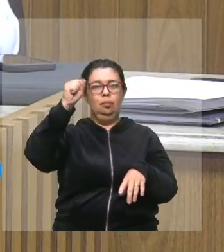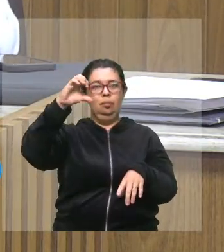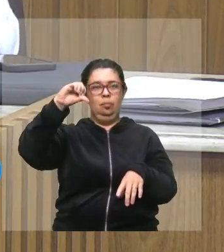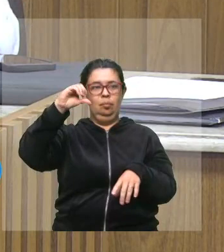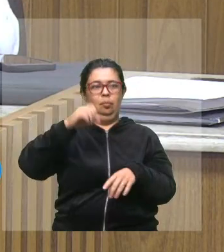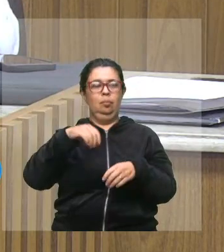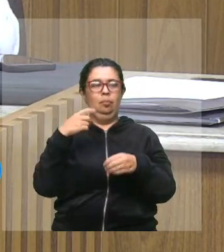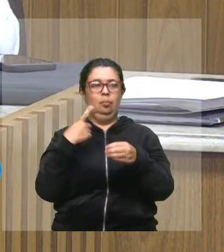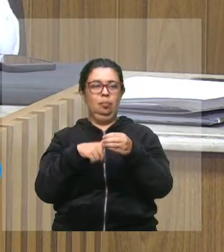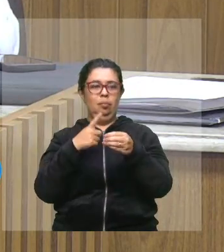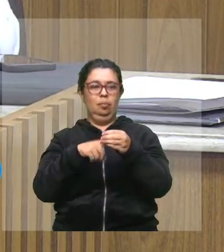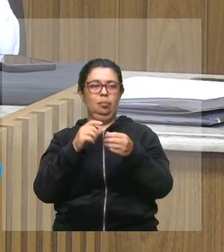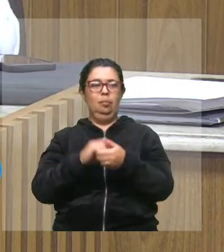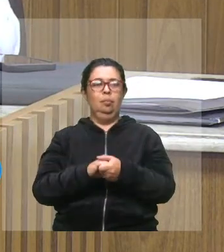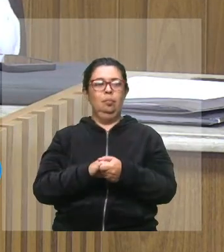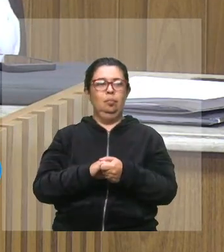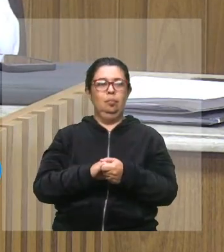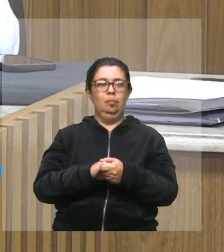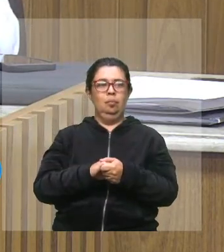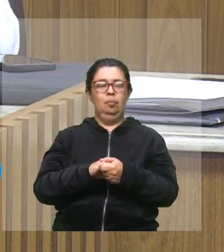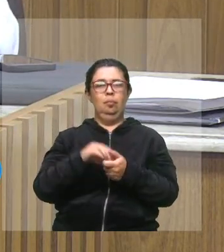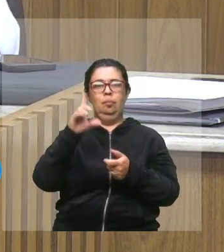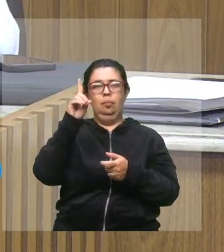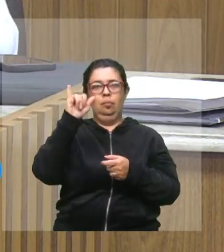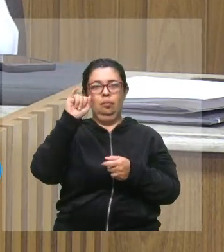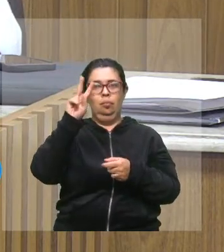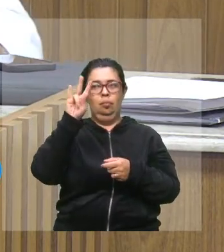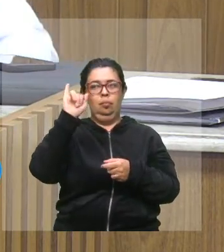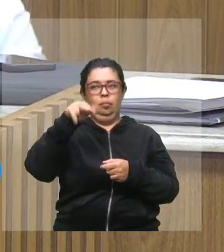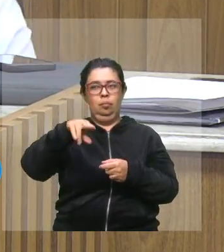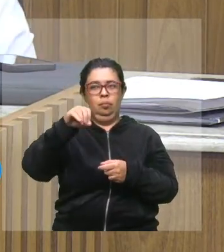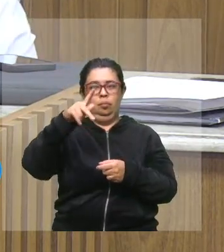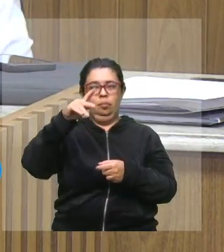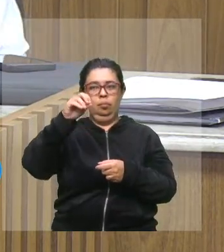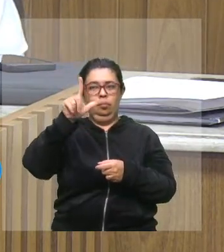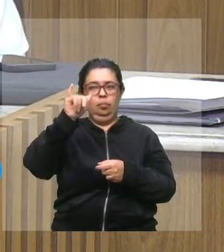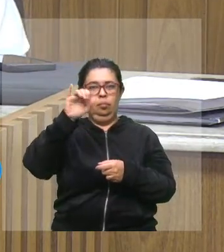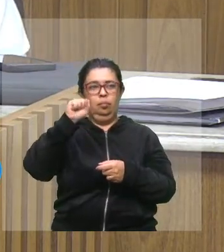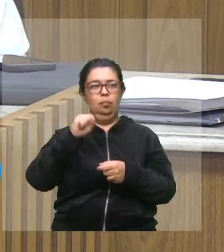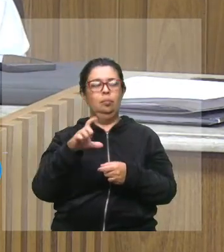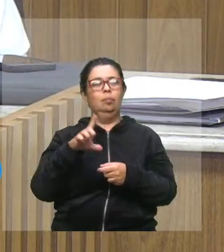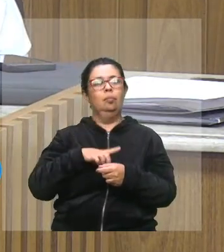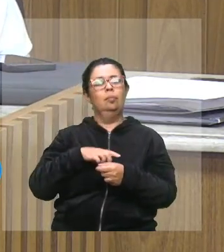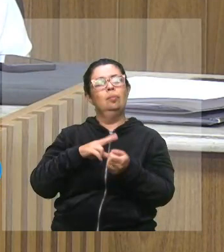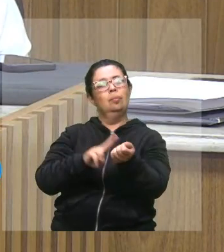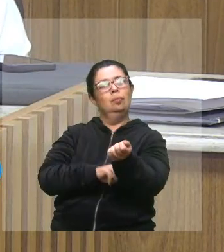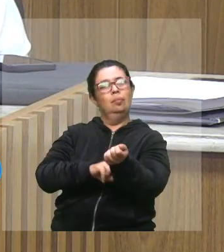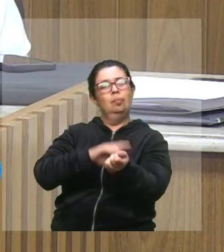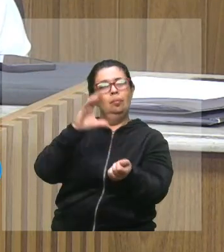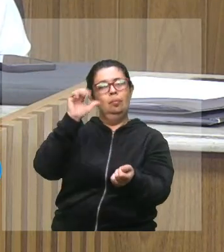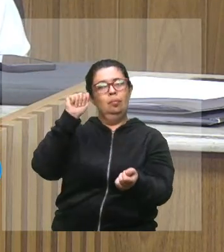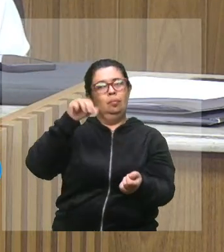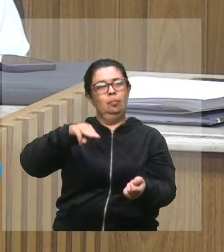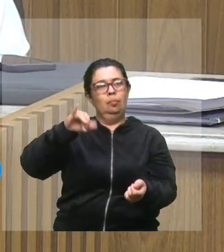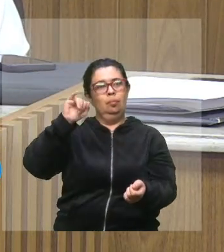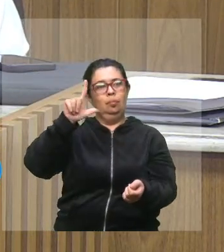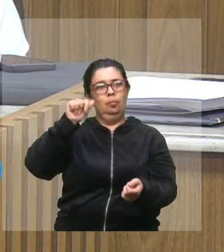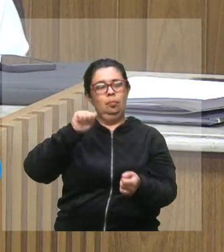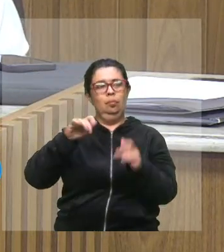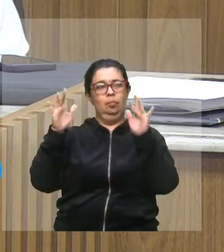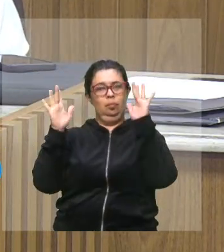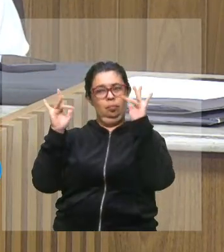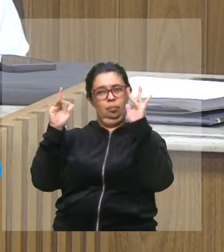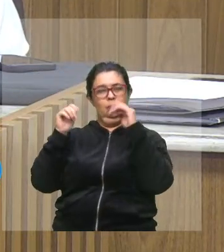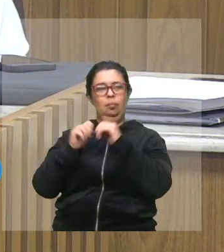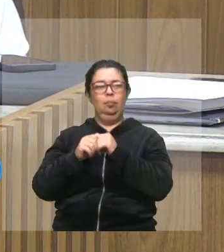abril de 1989, na cidade de Divinópolis, estado de Minas Gerais. Tem uma irmã, Camila Silva, e namora o